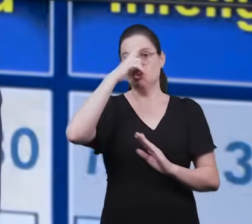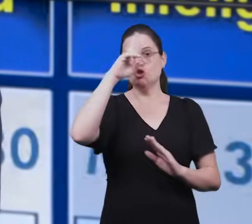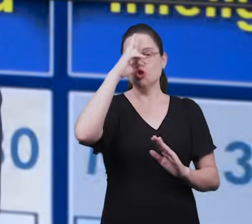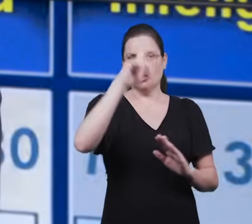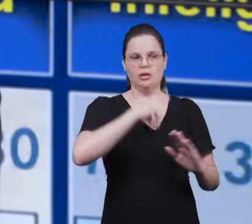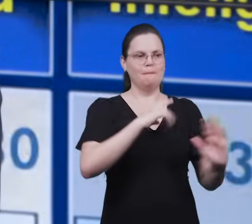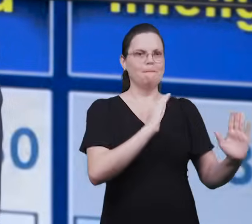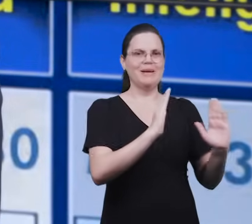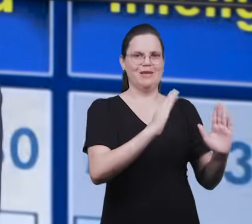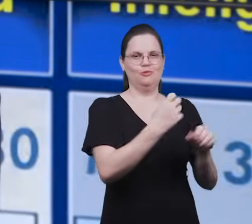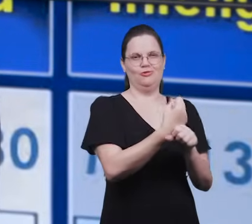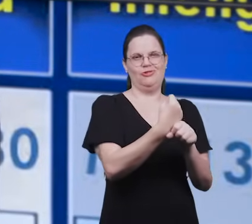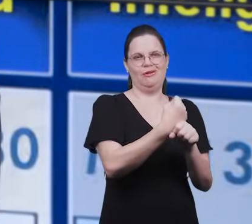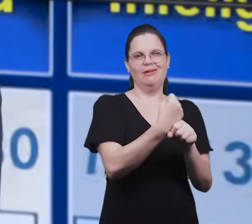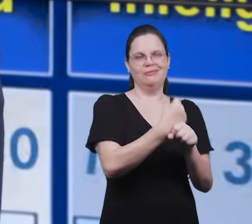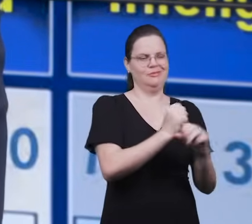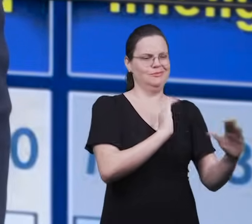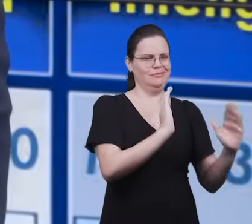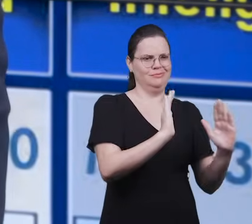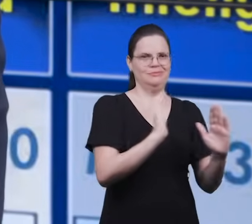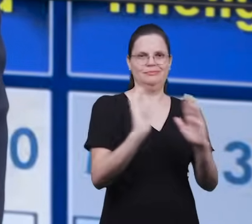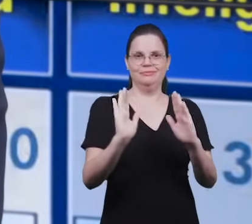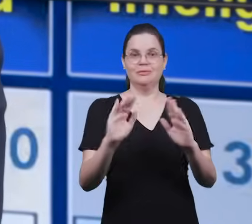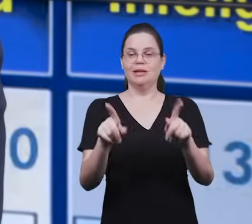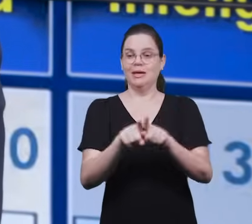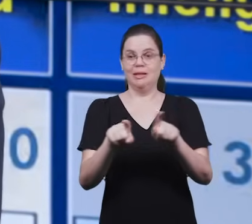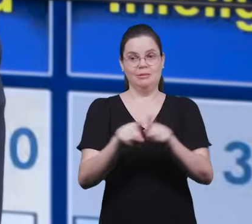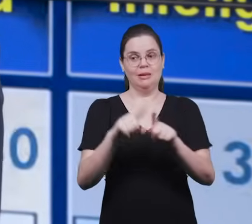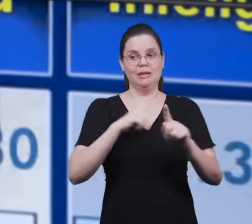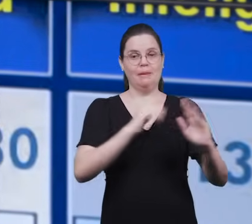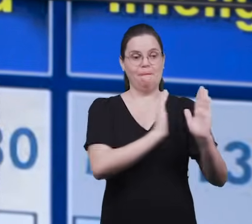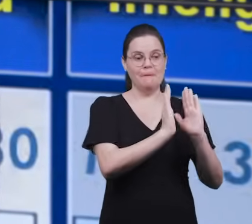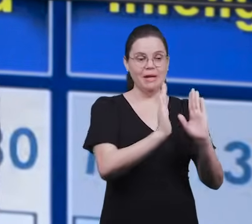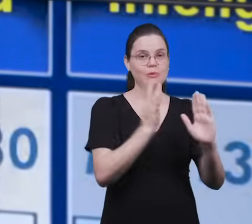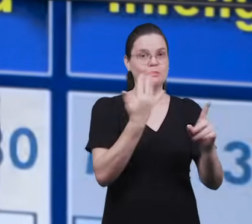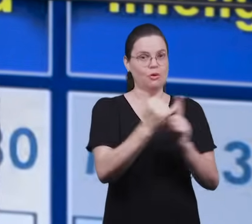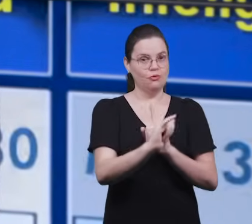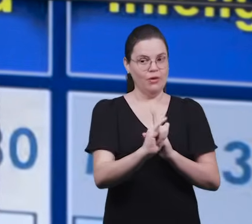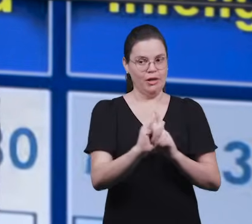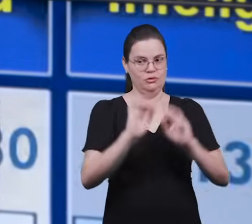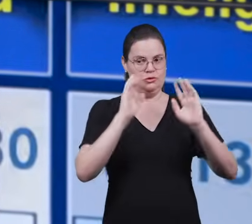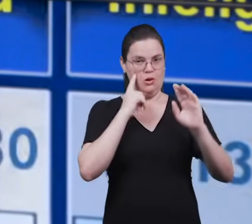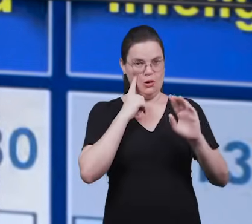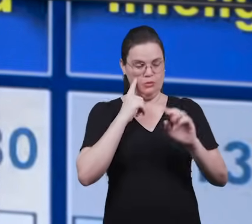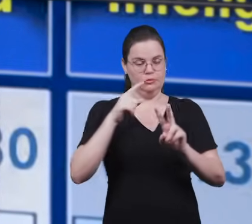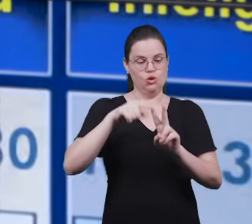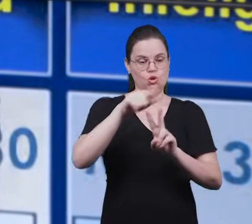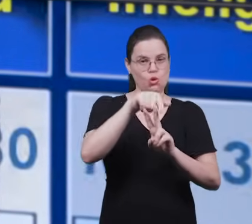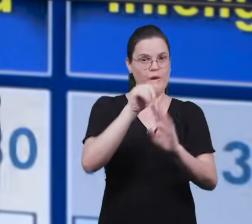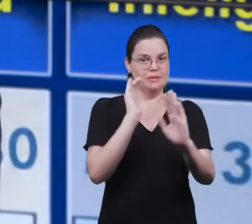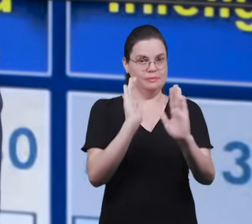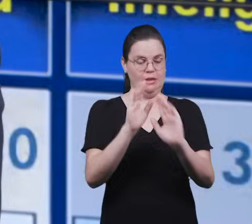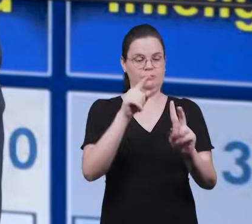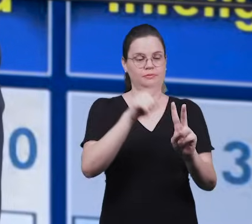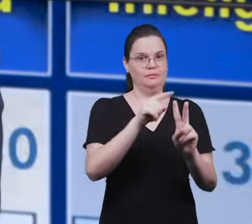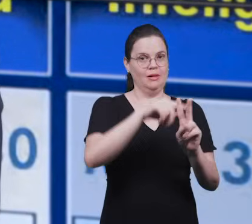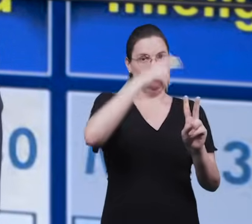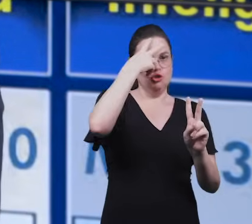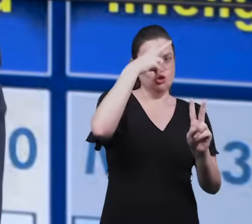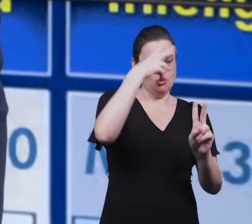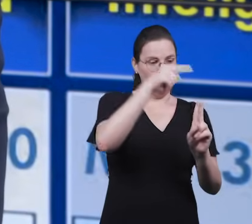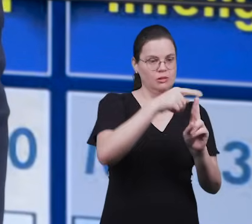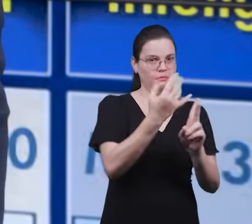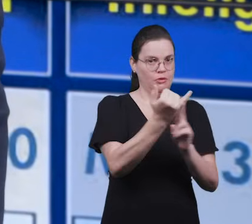históricas. E nós temos aqui uma divisão profética. Então, o período de Éfeso, ele está